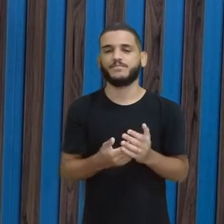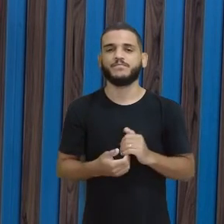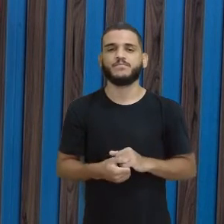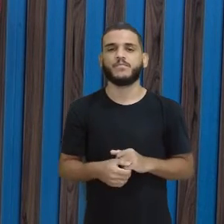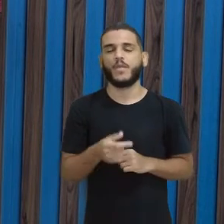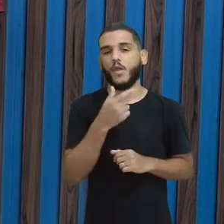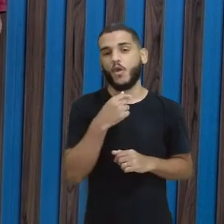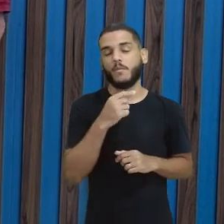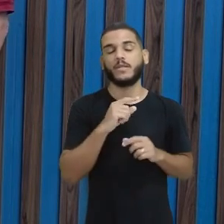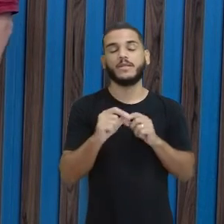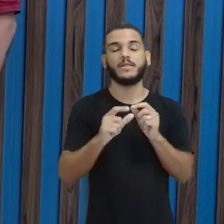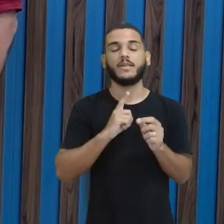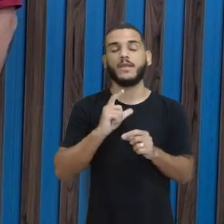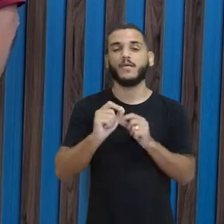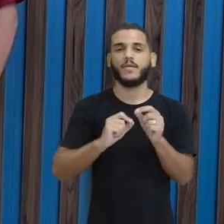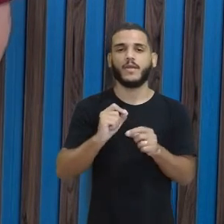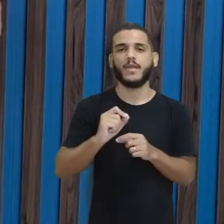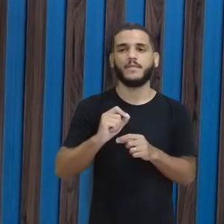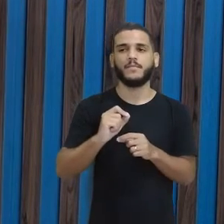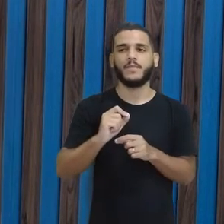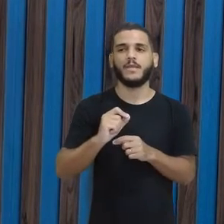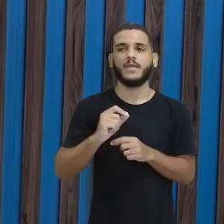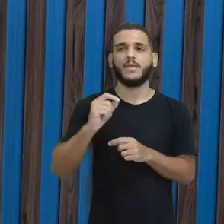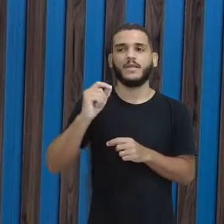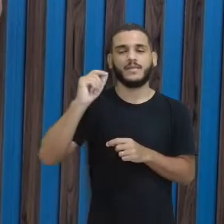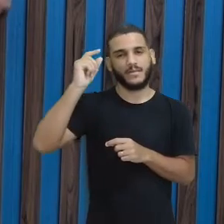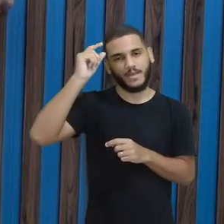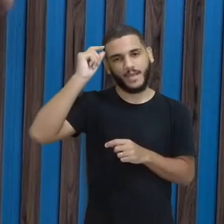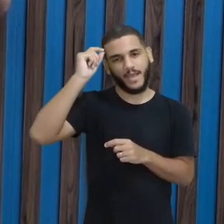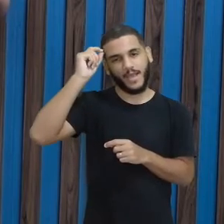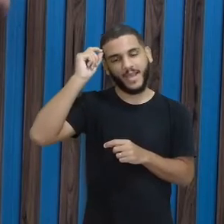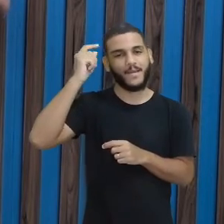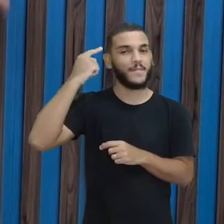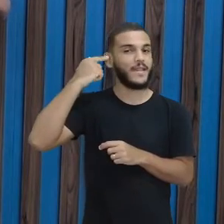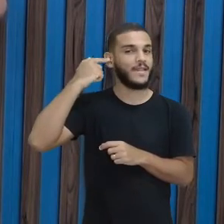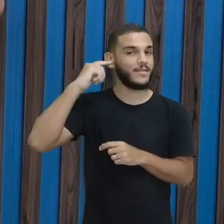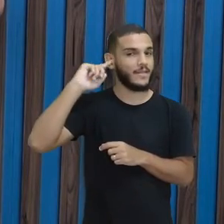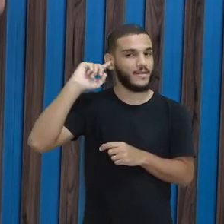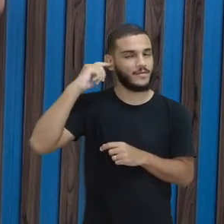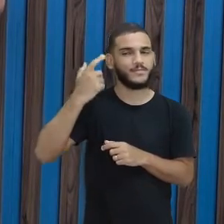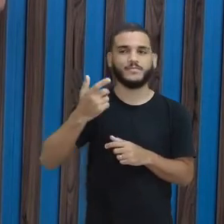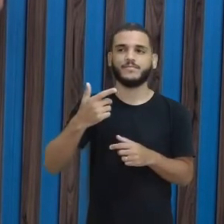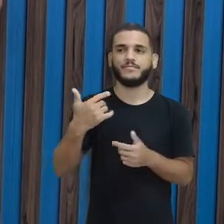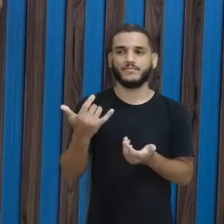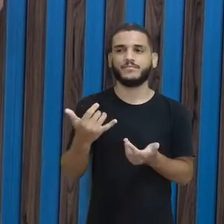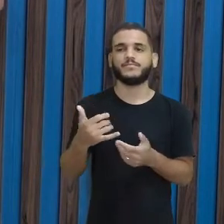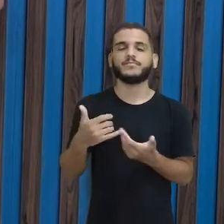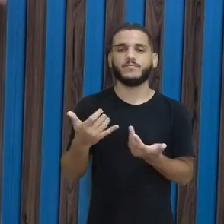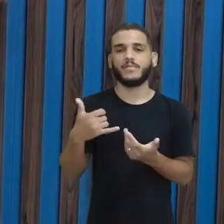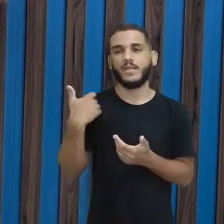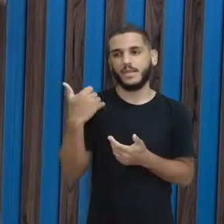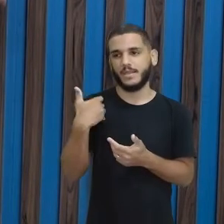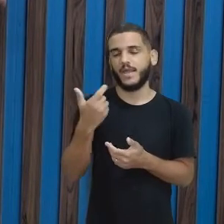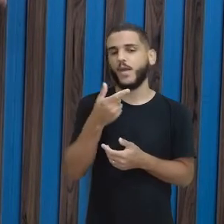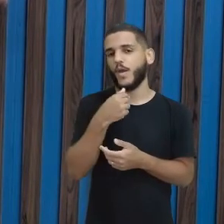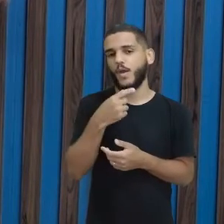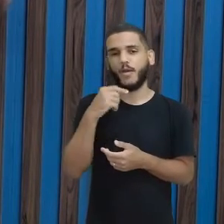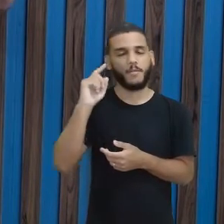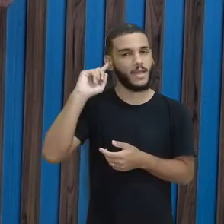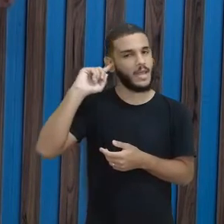tem aqueles cabelinhos na orelha, né, Bravo? É. Mas a mulher não, né, Bravo? Não, é muito comum no homem. E com a idade, tá certo? Esse cabelinho no homem vai